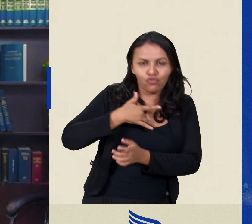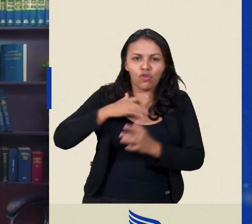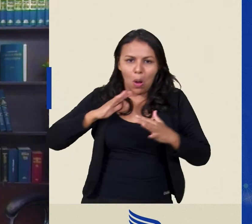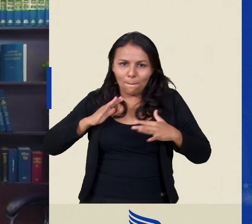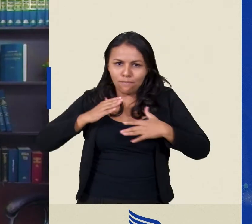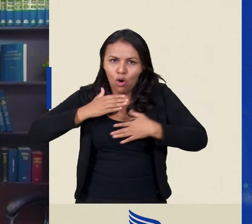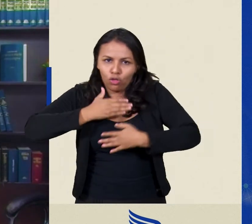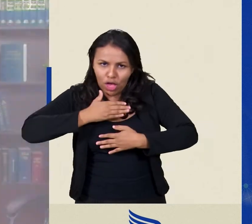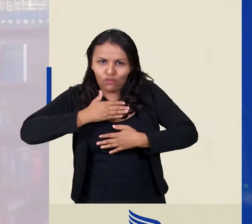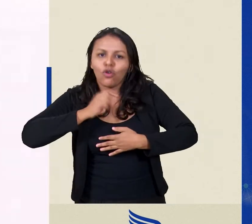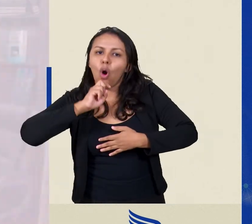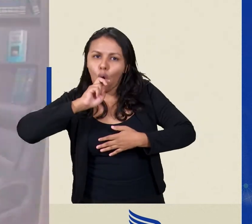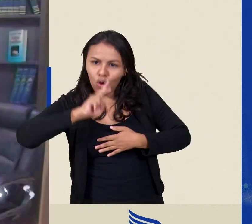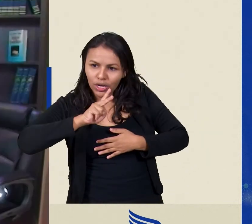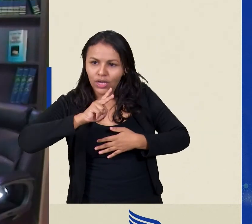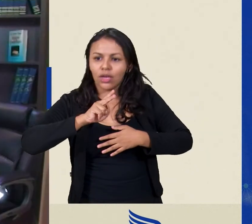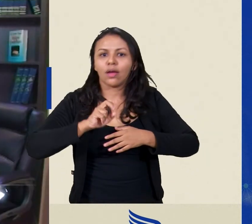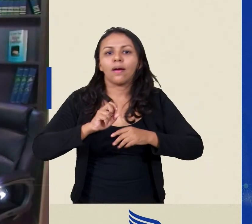saúde e modéstia.